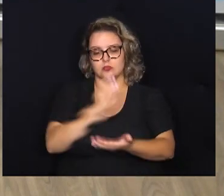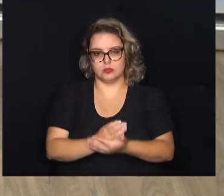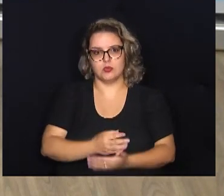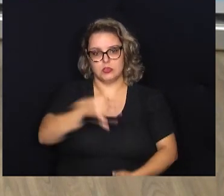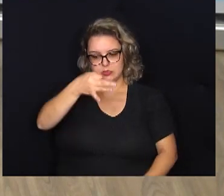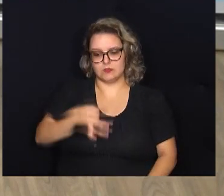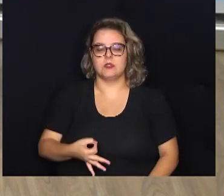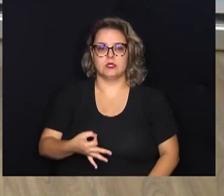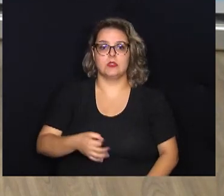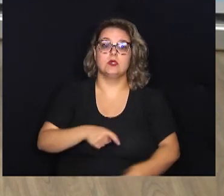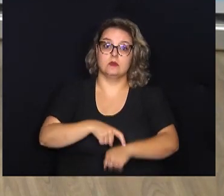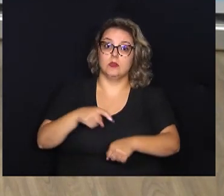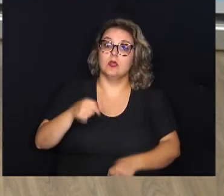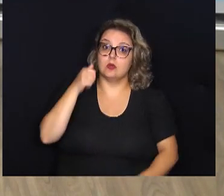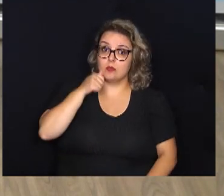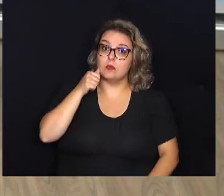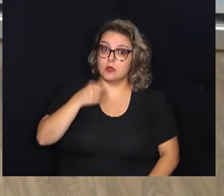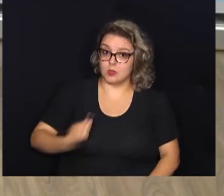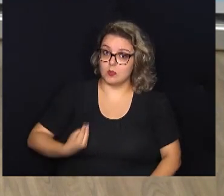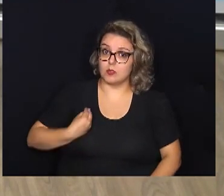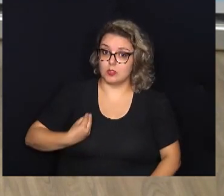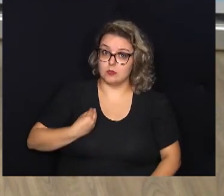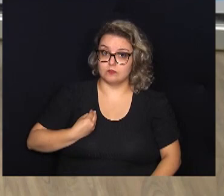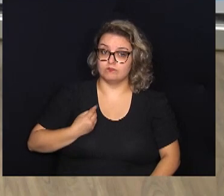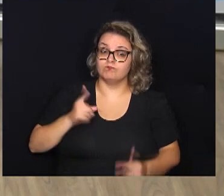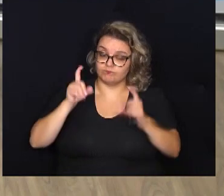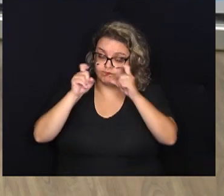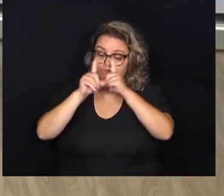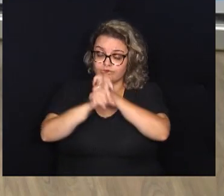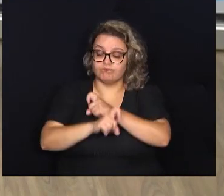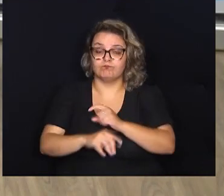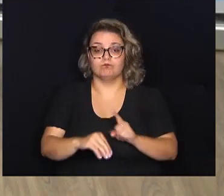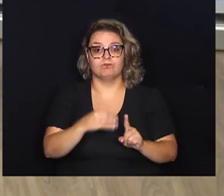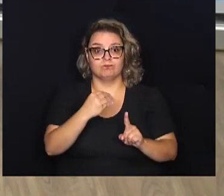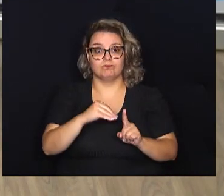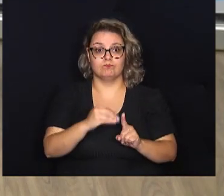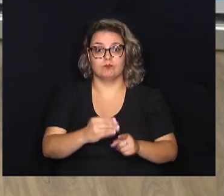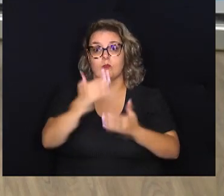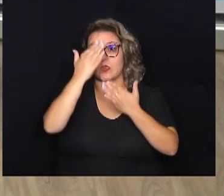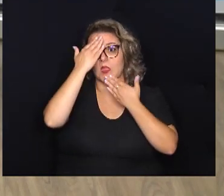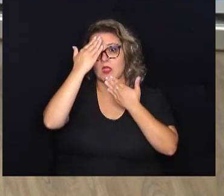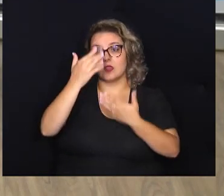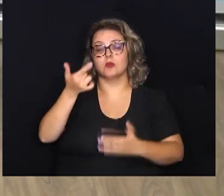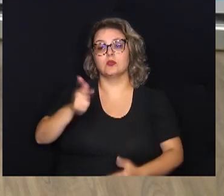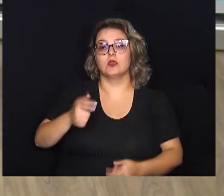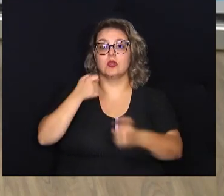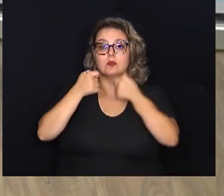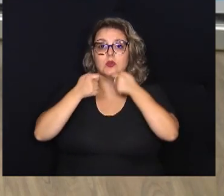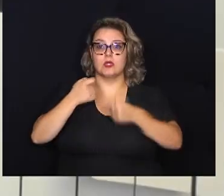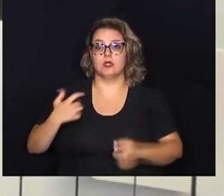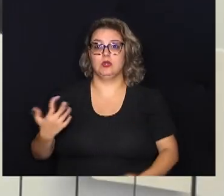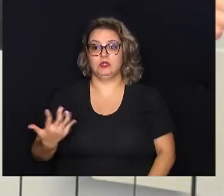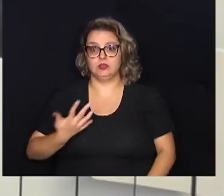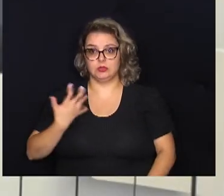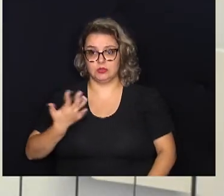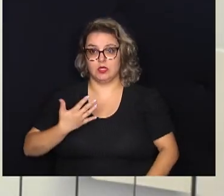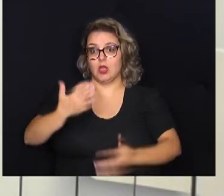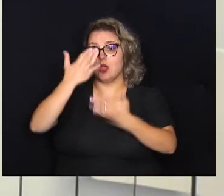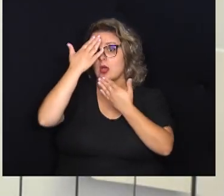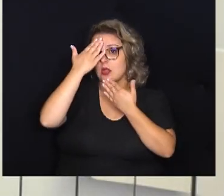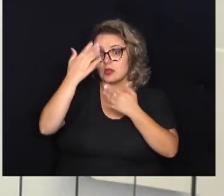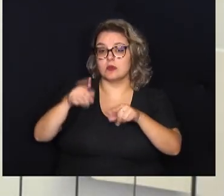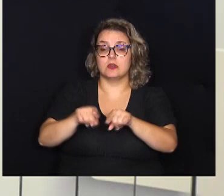momento em que muitas mulheres estão passando por uma situação de vulnerabilidade. Agradecendo novamente a nossa repórter, agradecendo